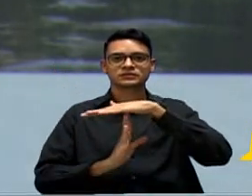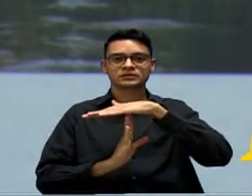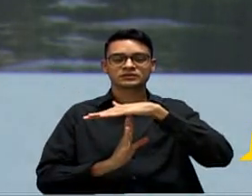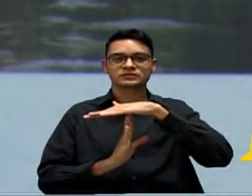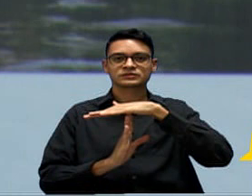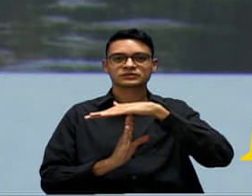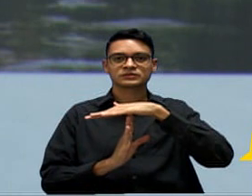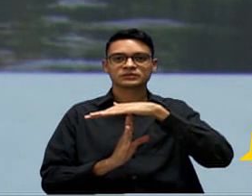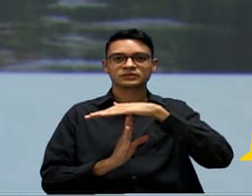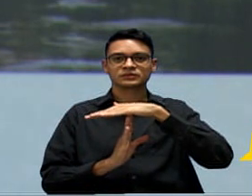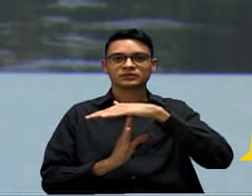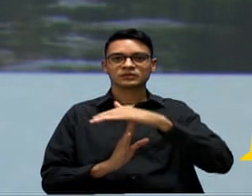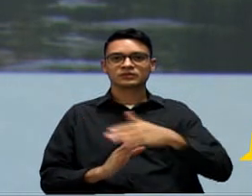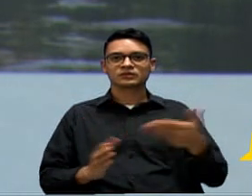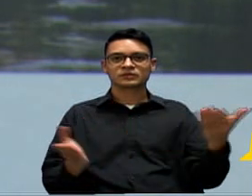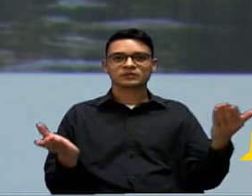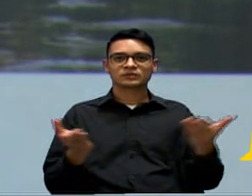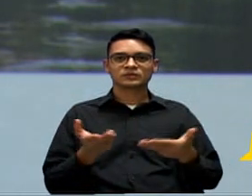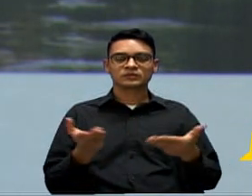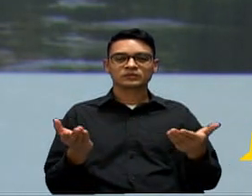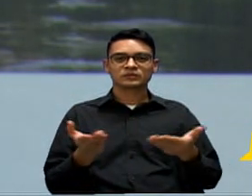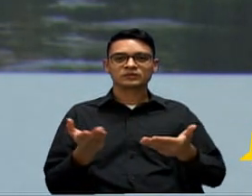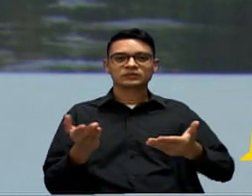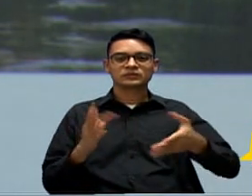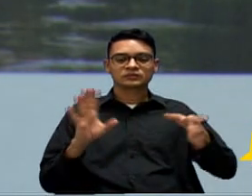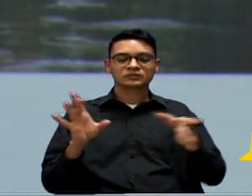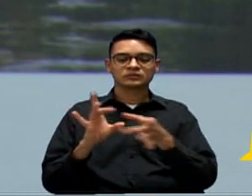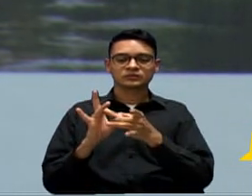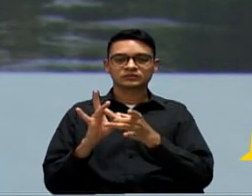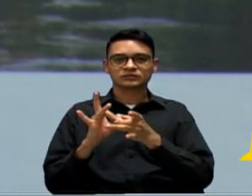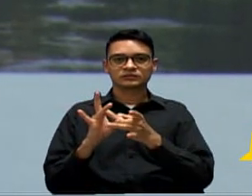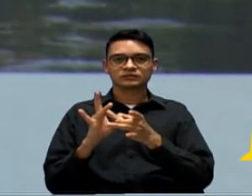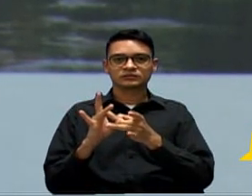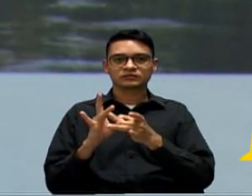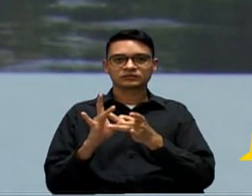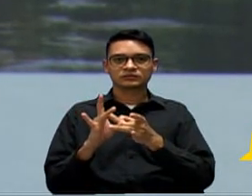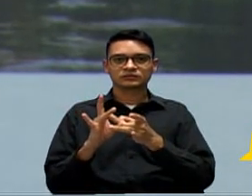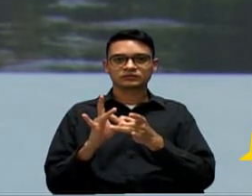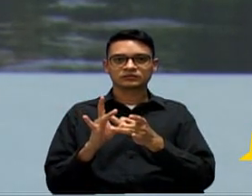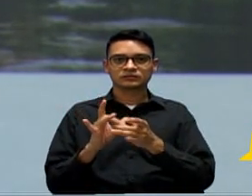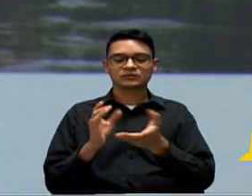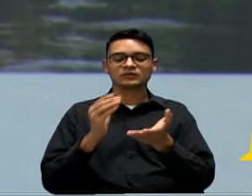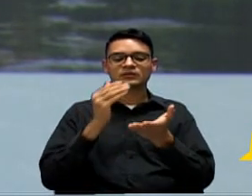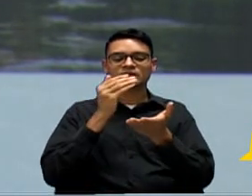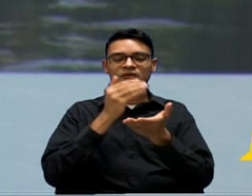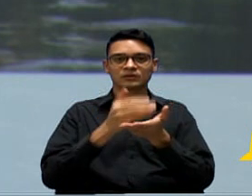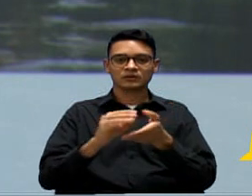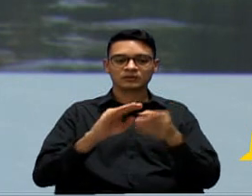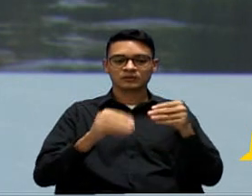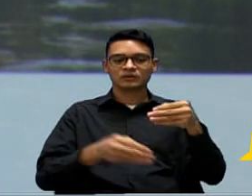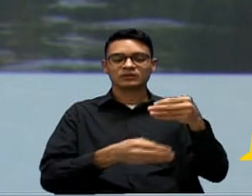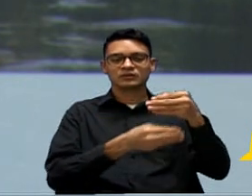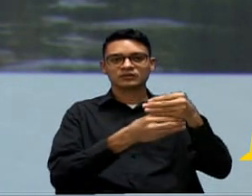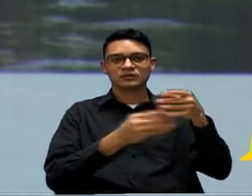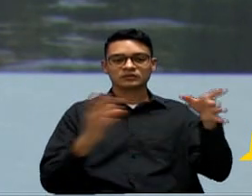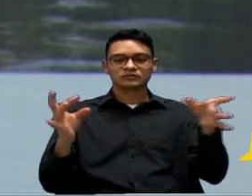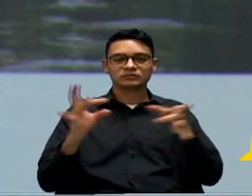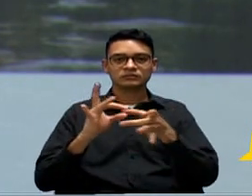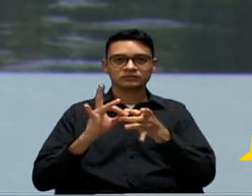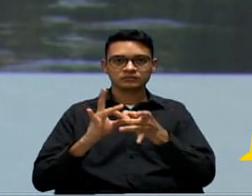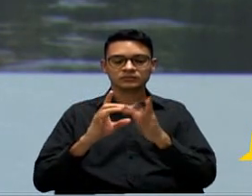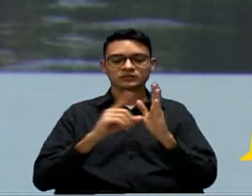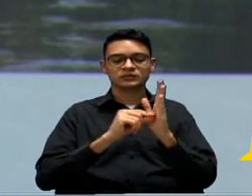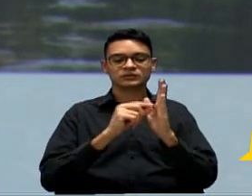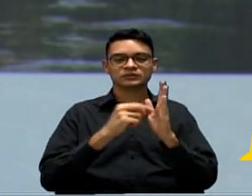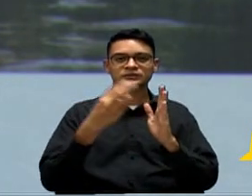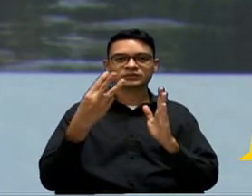ficam condicionadas ao início da vigência do regime de previdência complementar previsto no